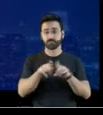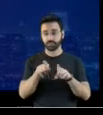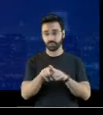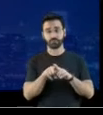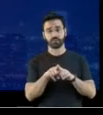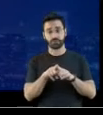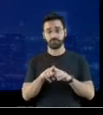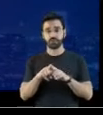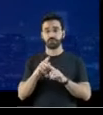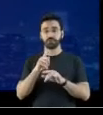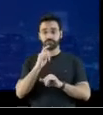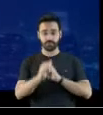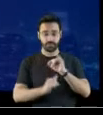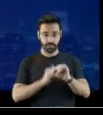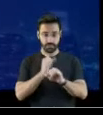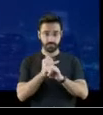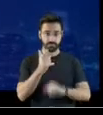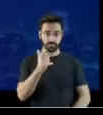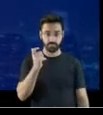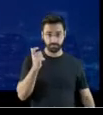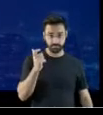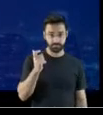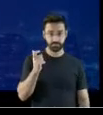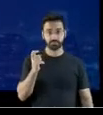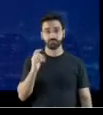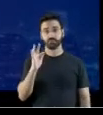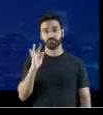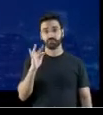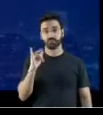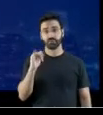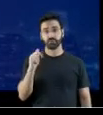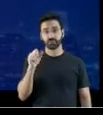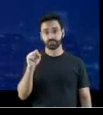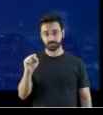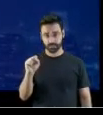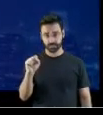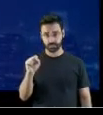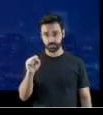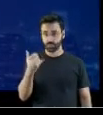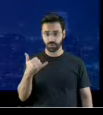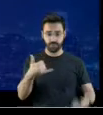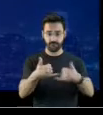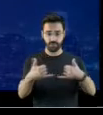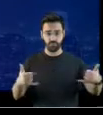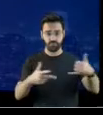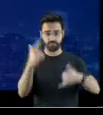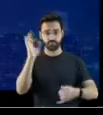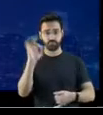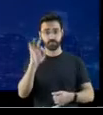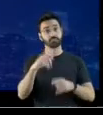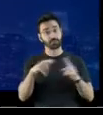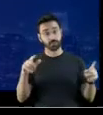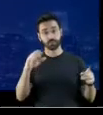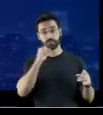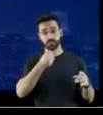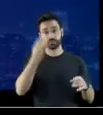de banda larga fixas, sem fio, a velocidades hoje disponíveis somente